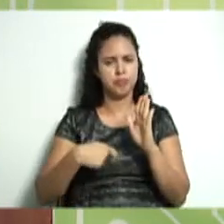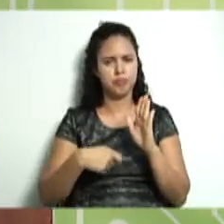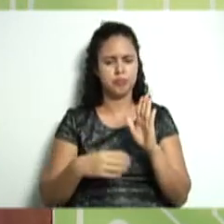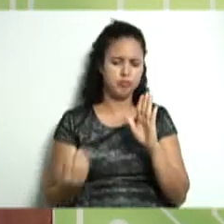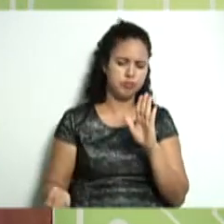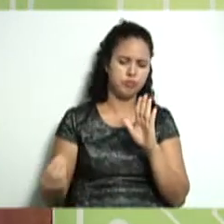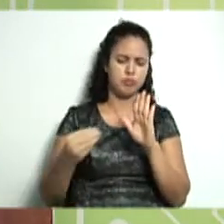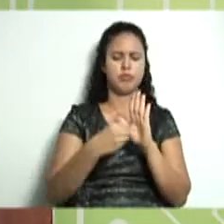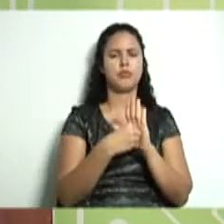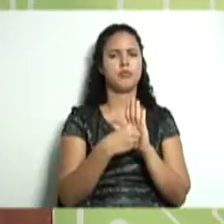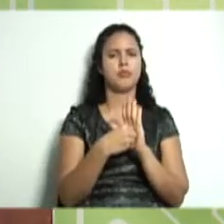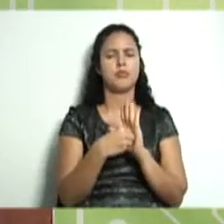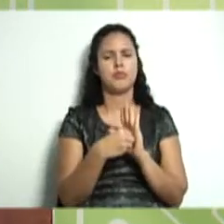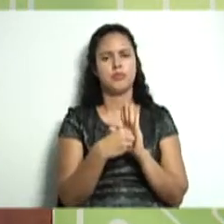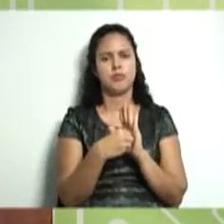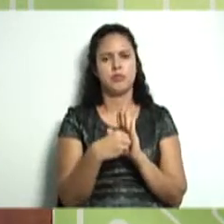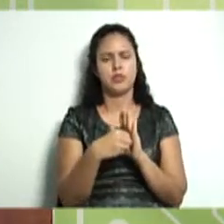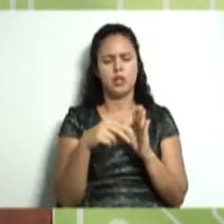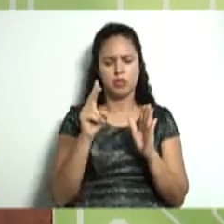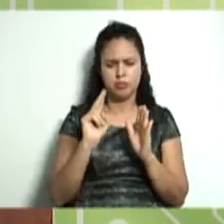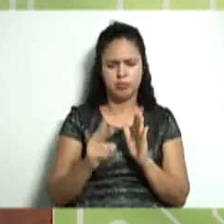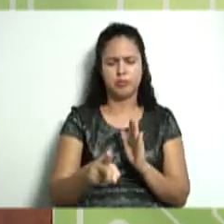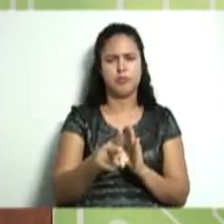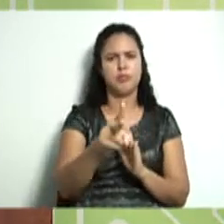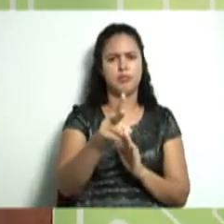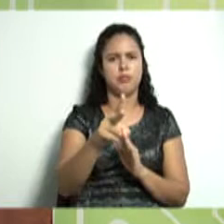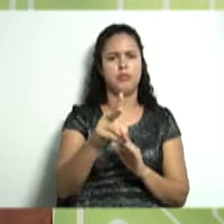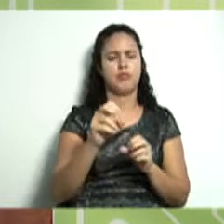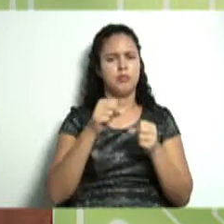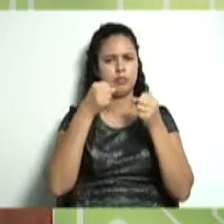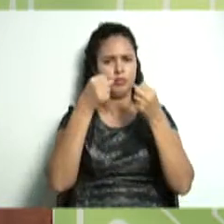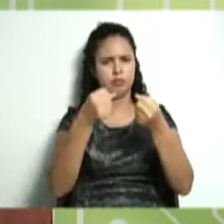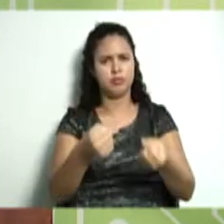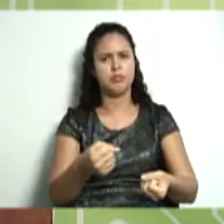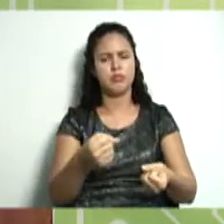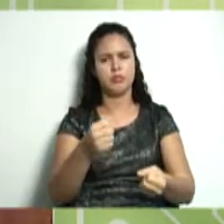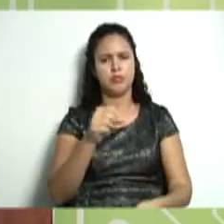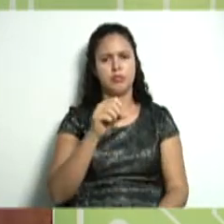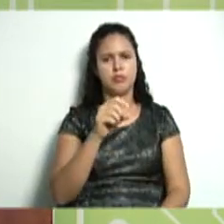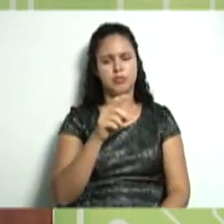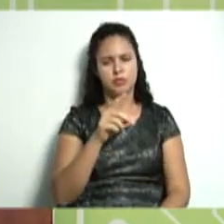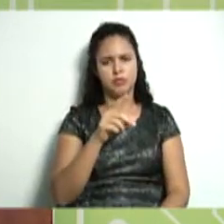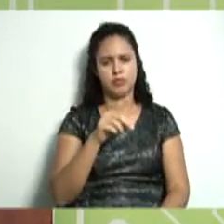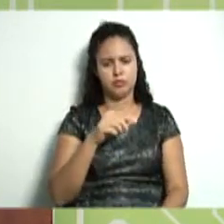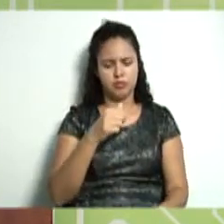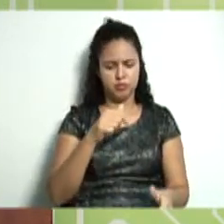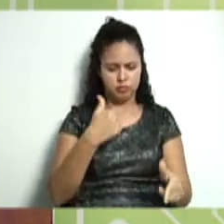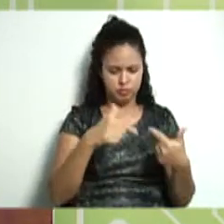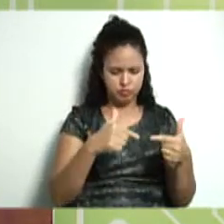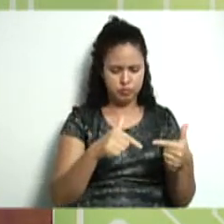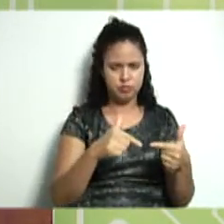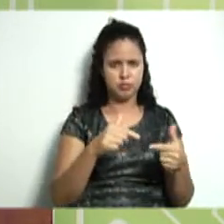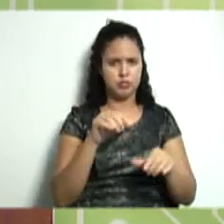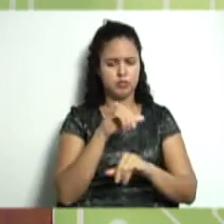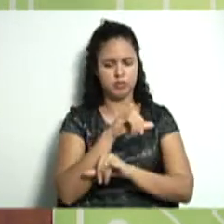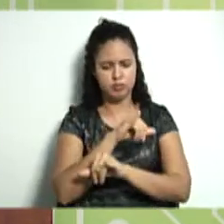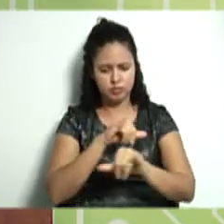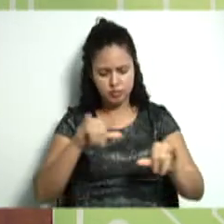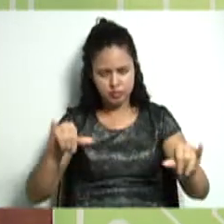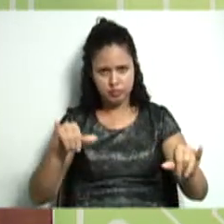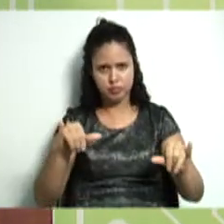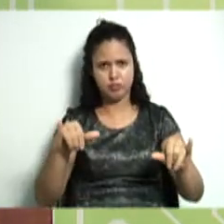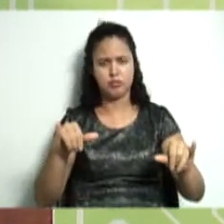incluir a continuidade ou a efetividade dessas ações, repassar